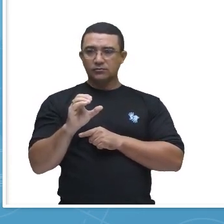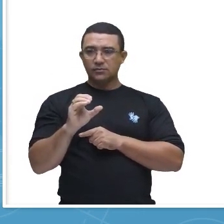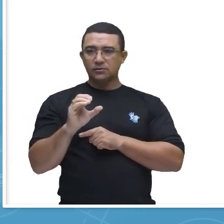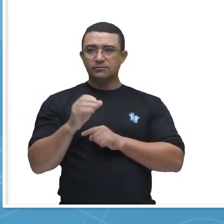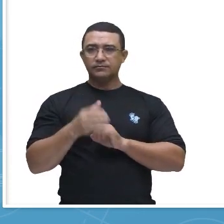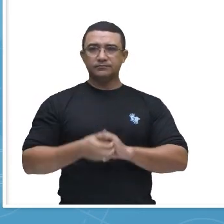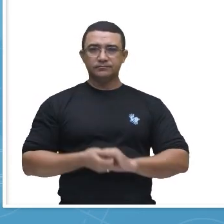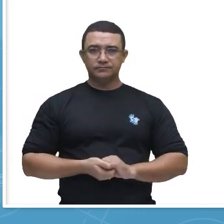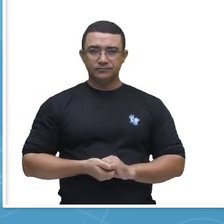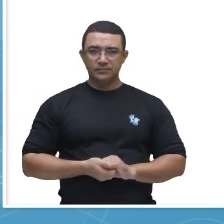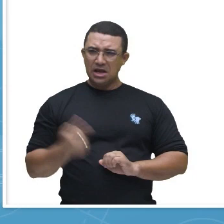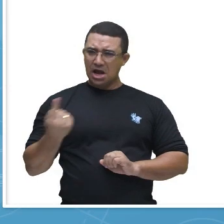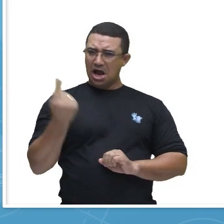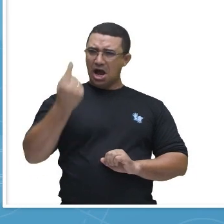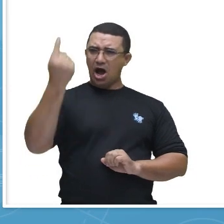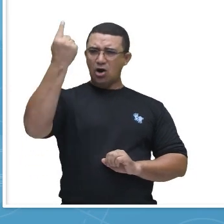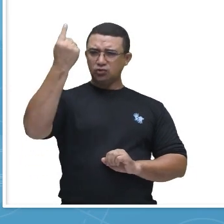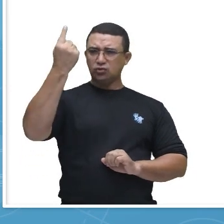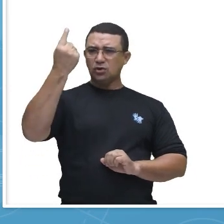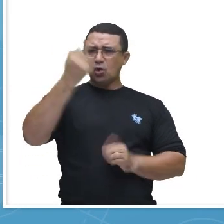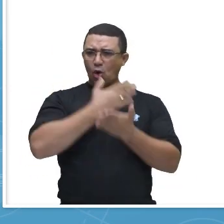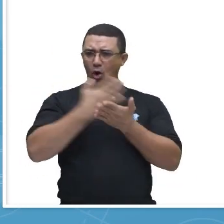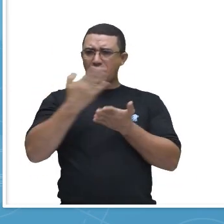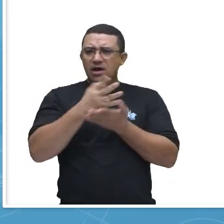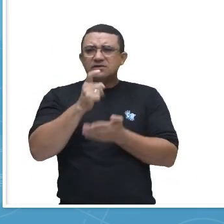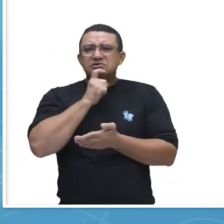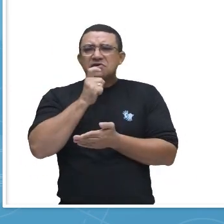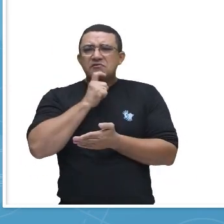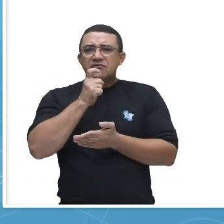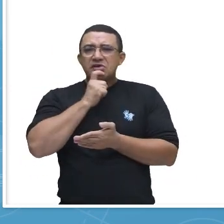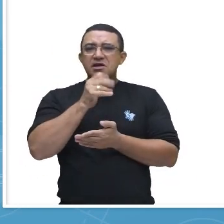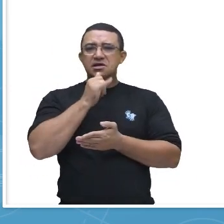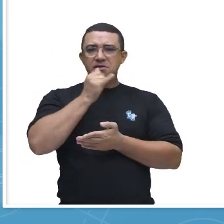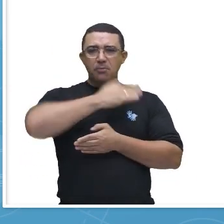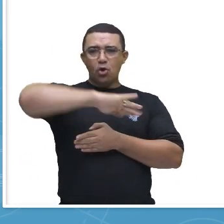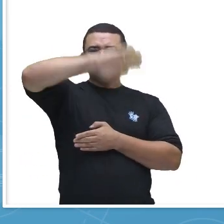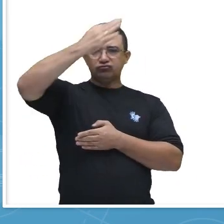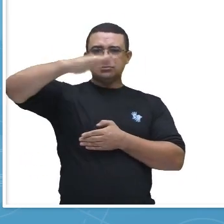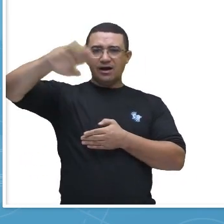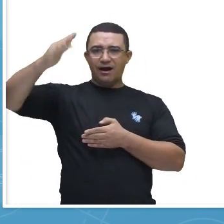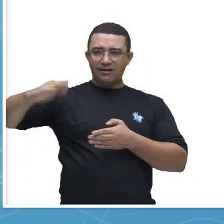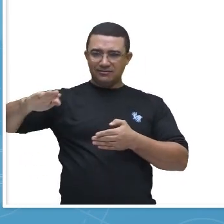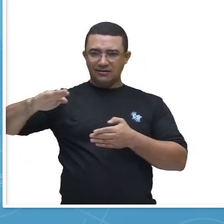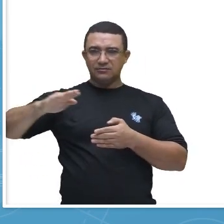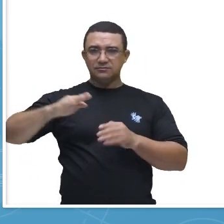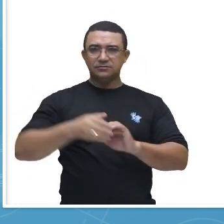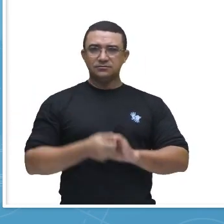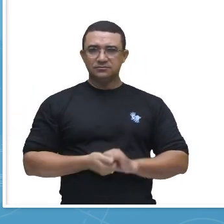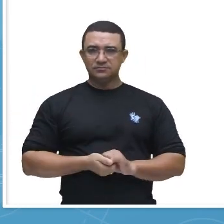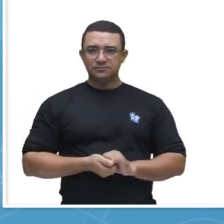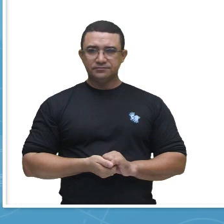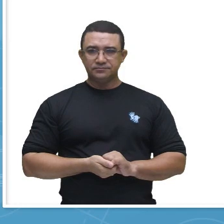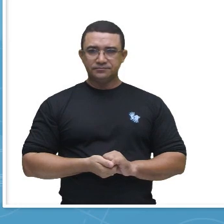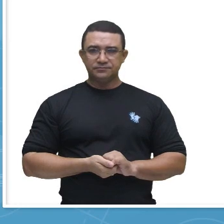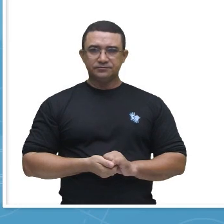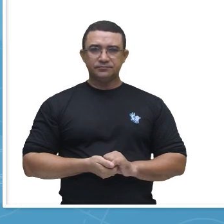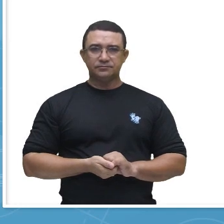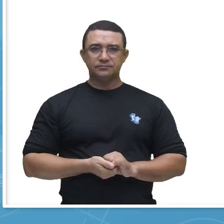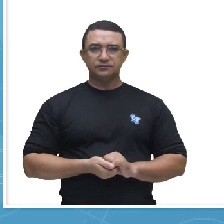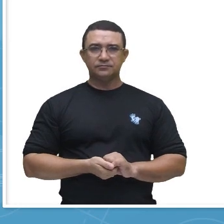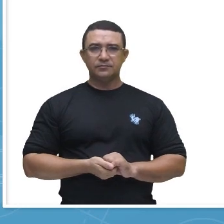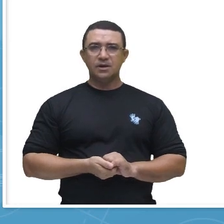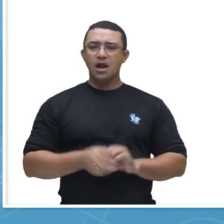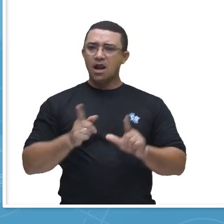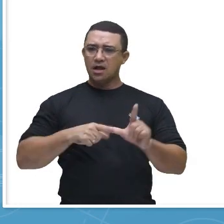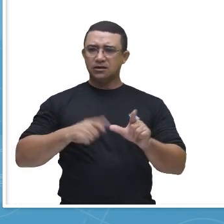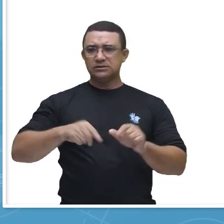de altitude. Áreas como a Cordilheira dos Andes, por exemplo, né, apresenta clima frio, tá bom? A letra